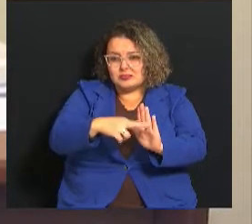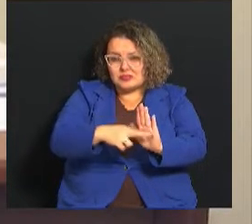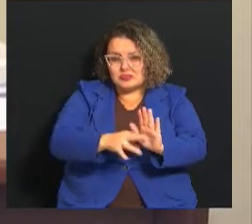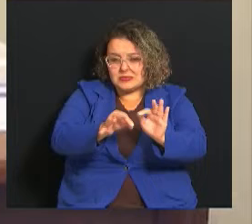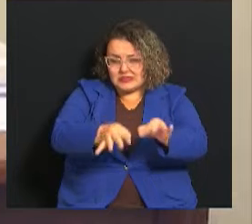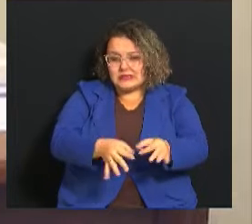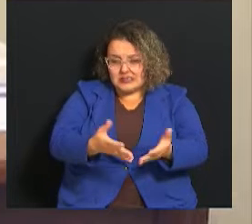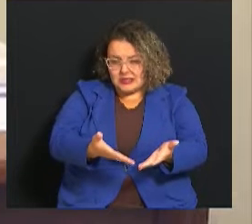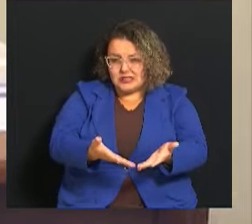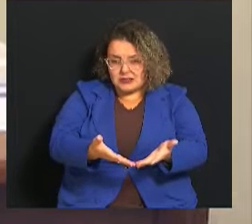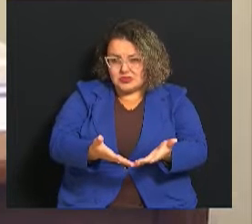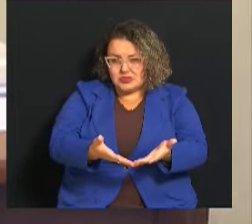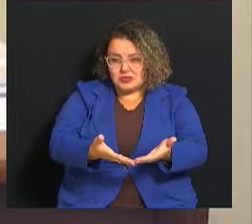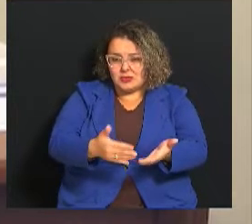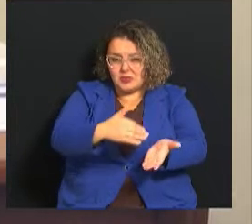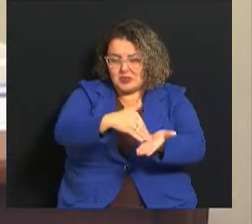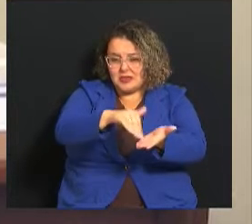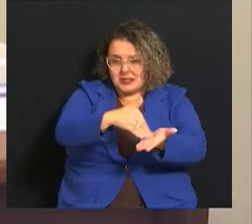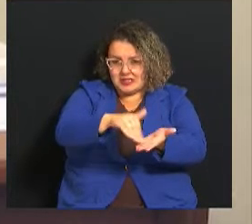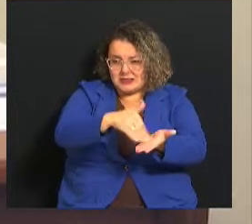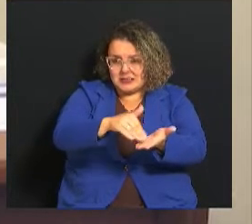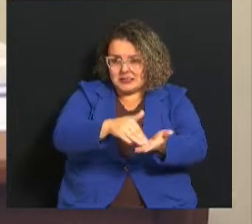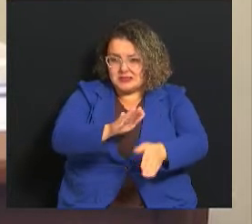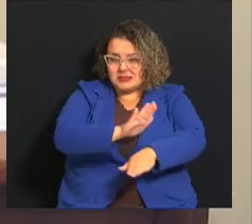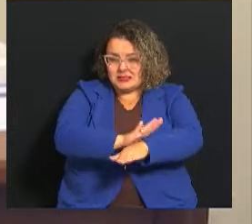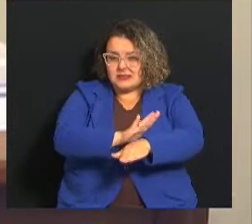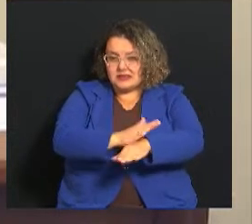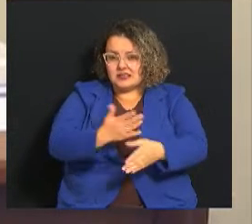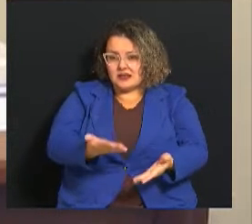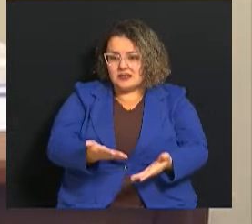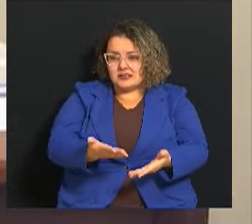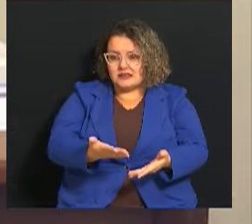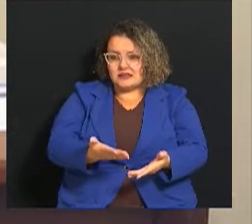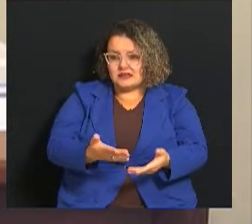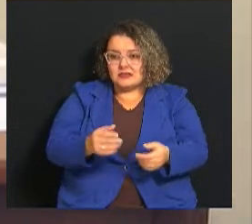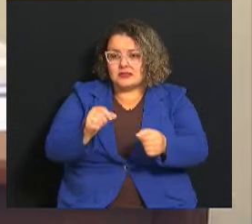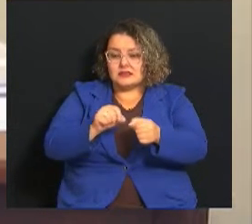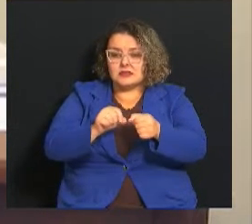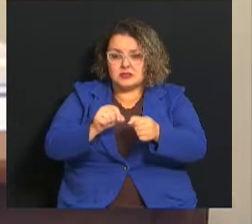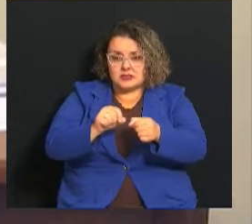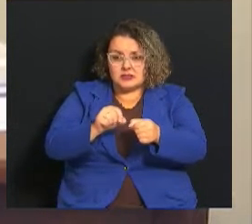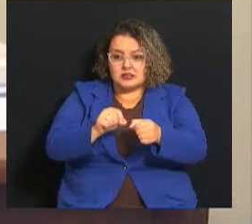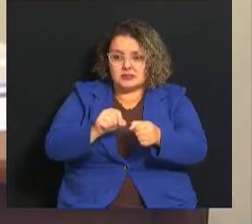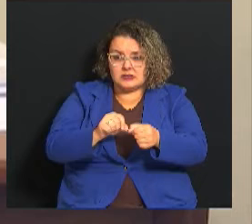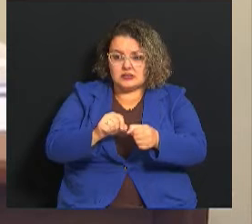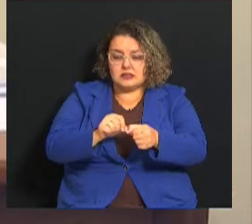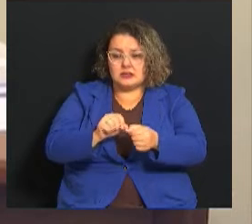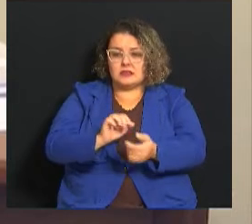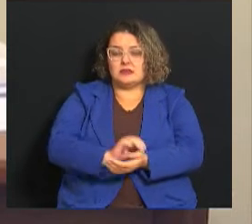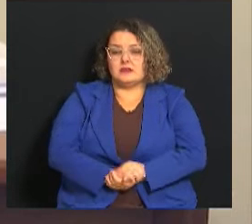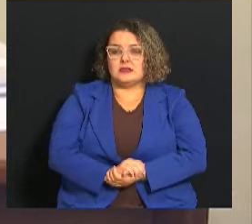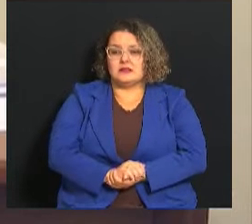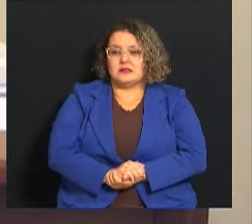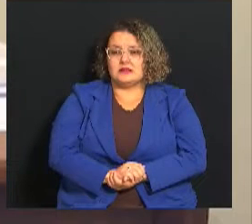reguladas pela Secretaria de Assistência e que faz